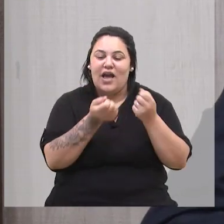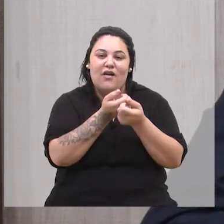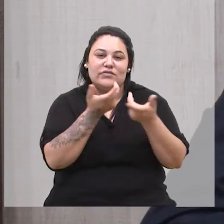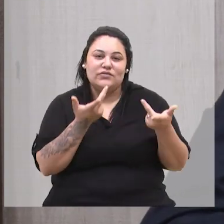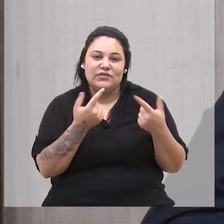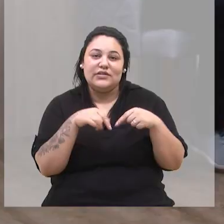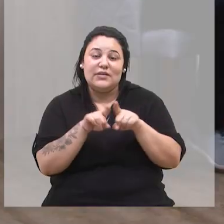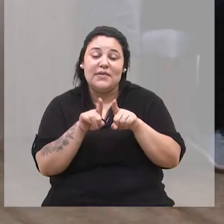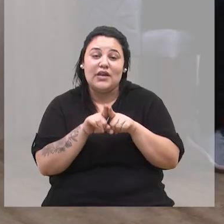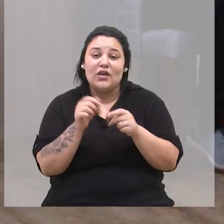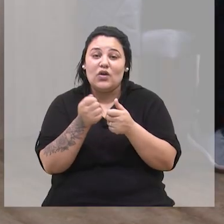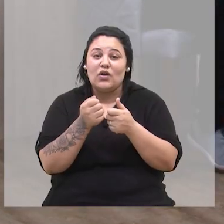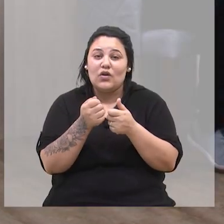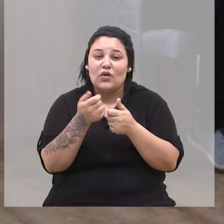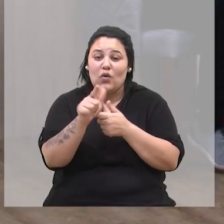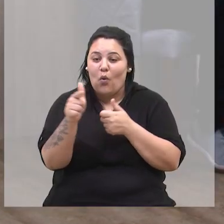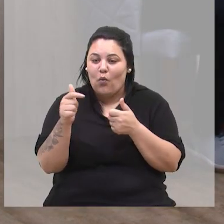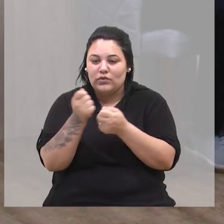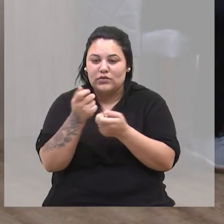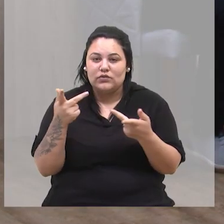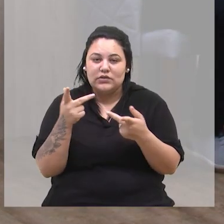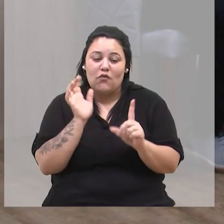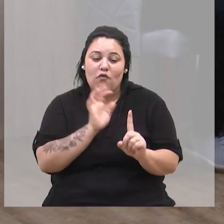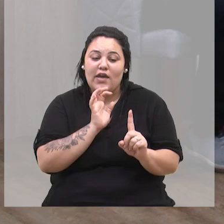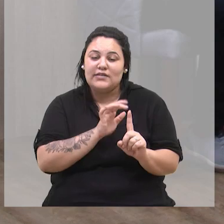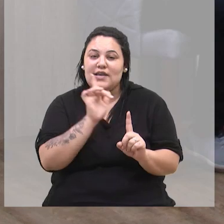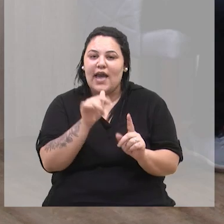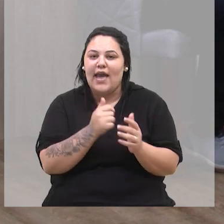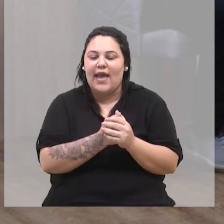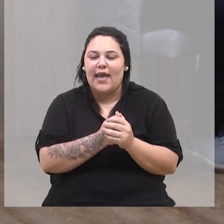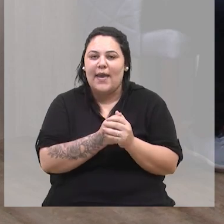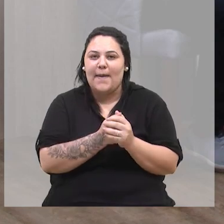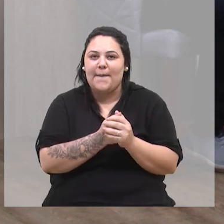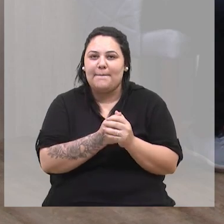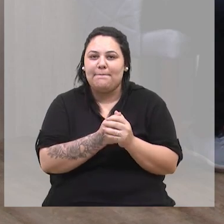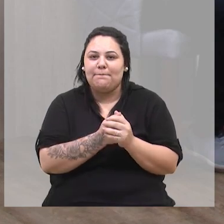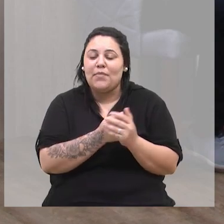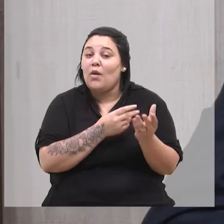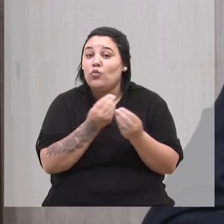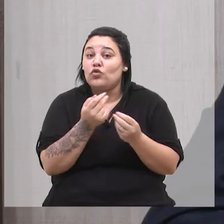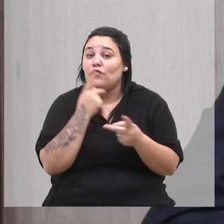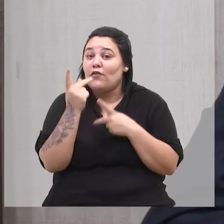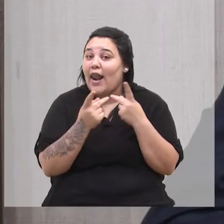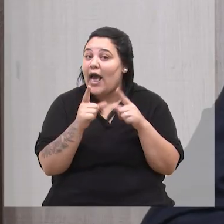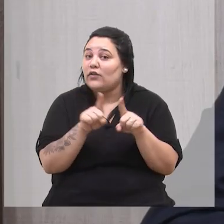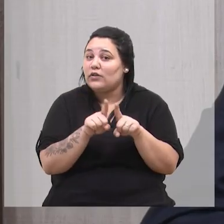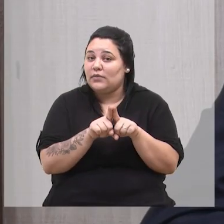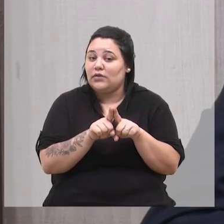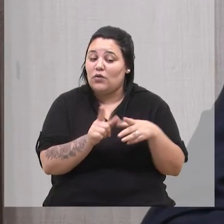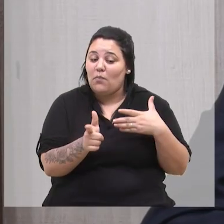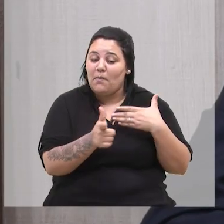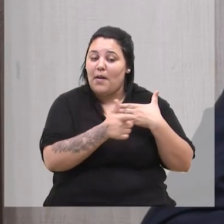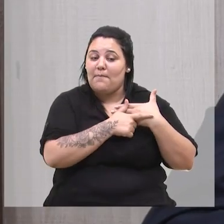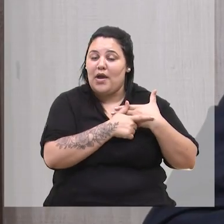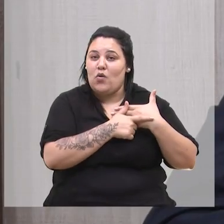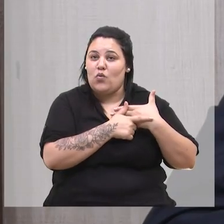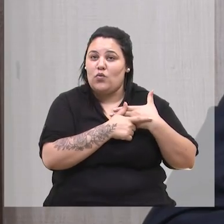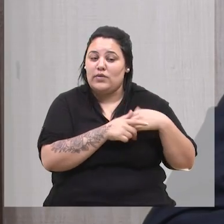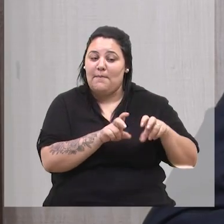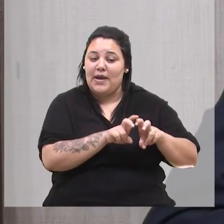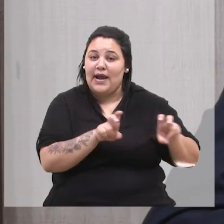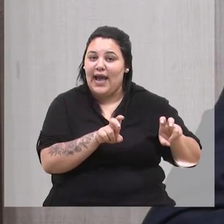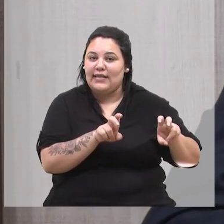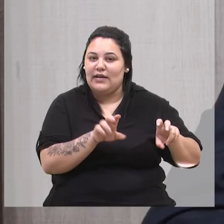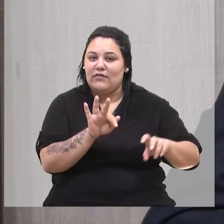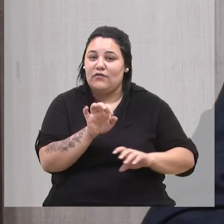sociais. Outro fator que é interessante, é muito enfatizado o papel da chamada bancada